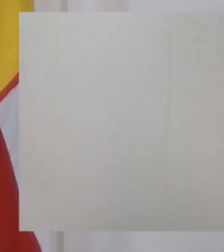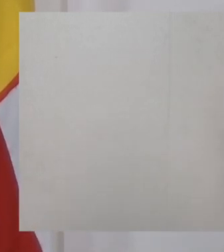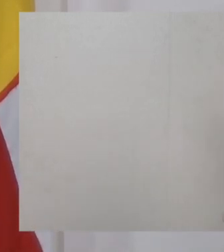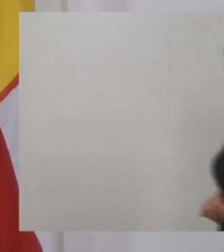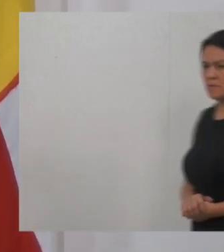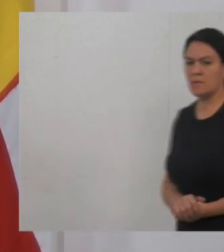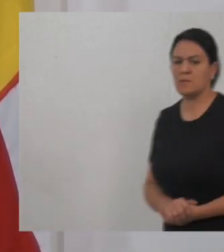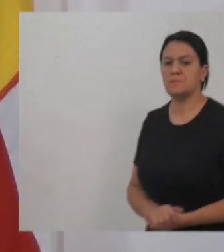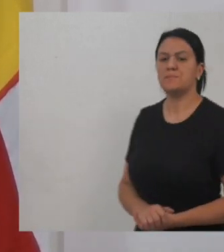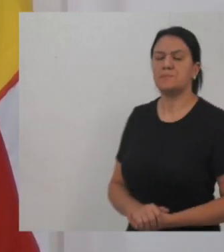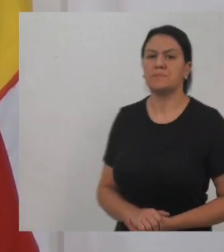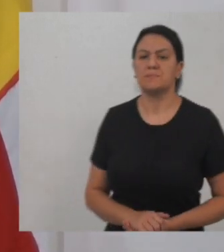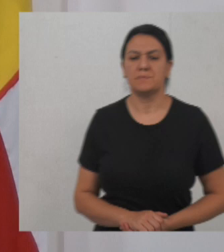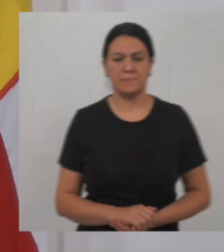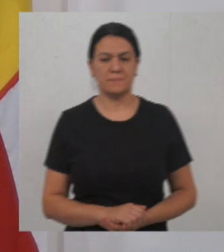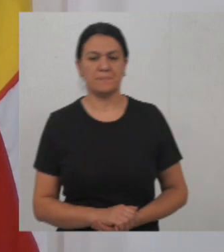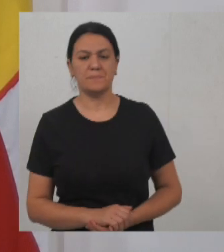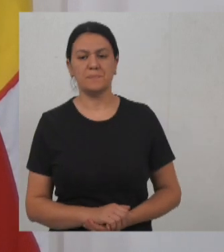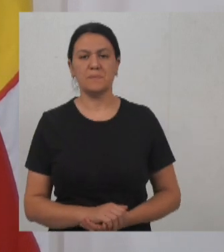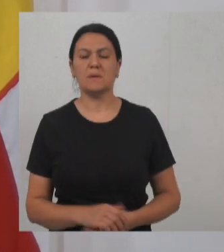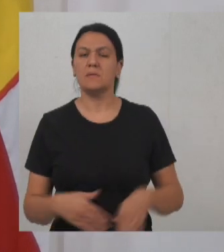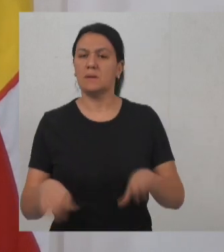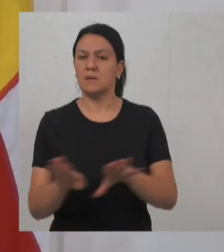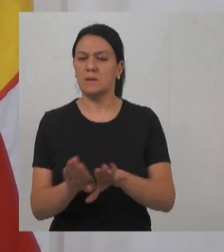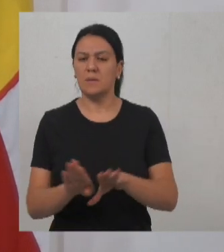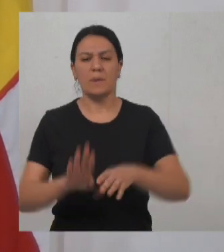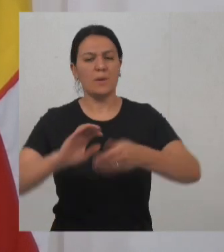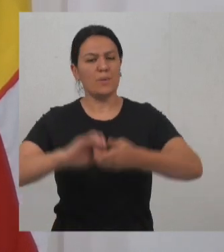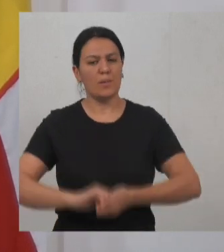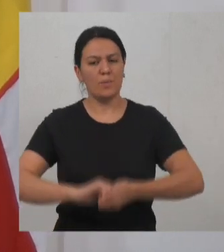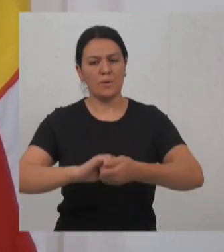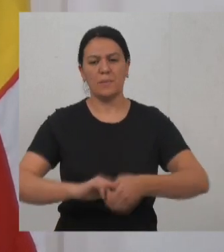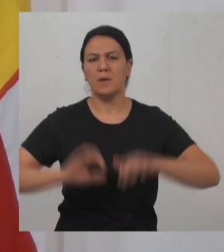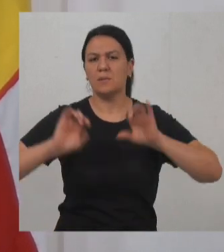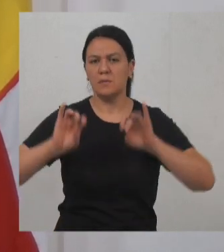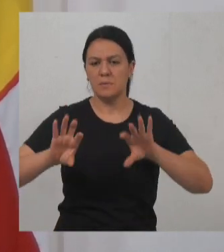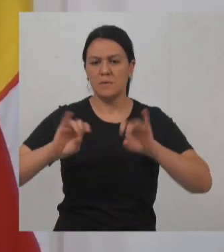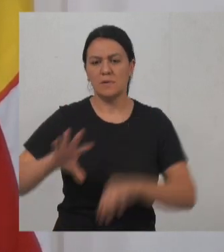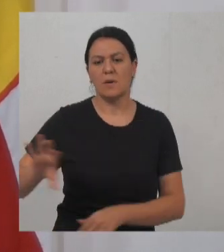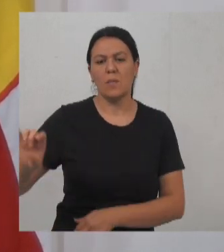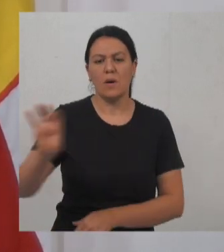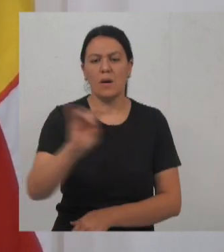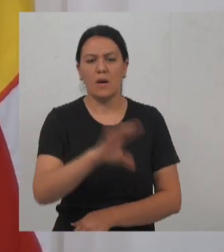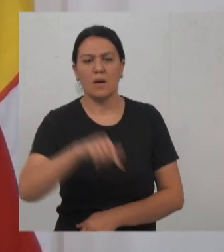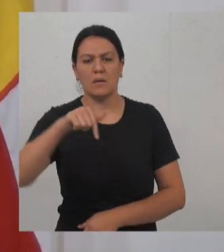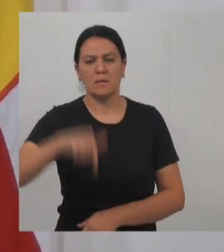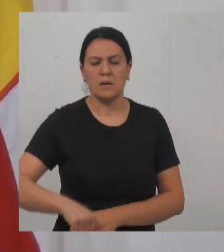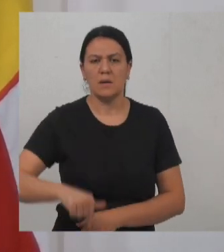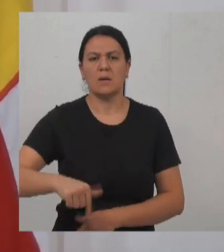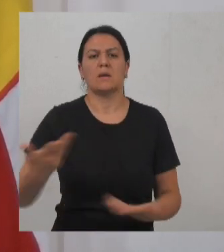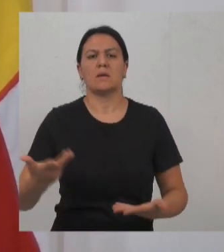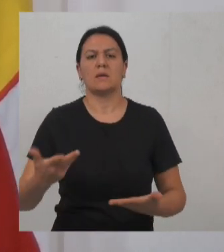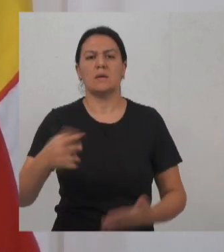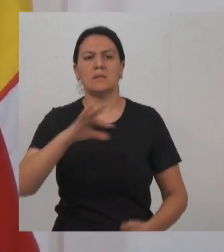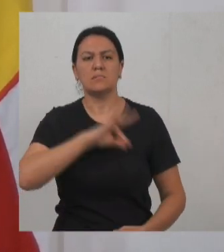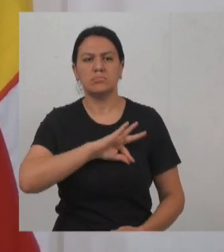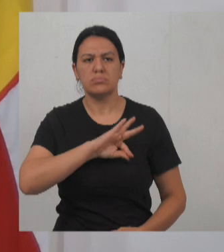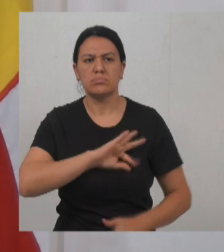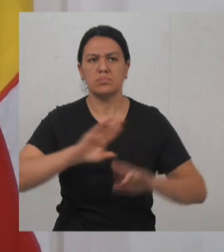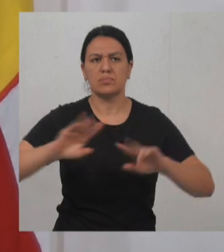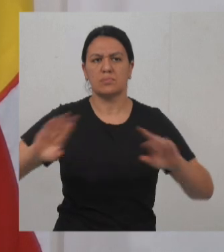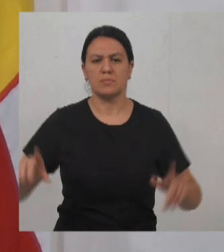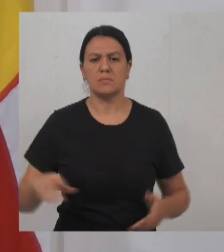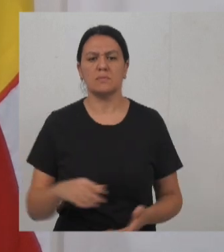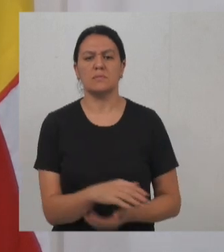forças de segurança aqui representadas, e não vou nominar, mas queria dizer da importância para a garantia do processo eleitoral,